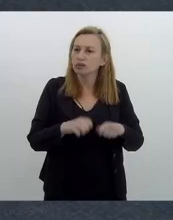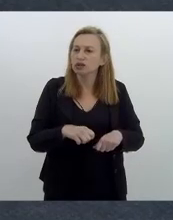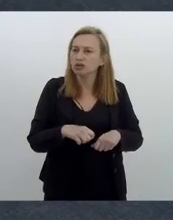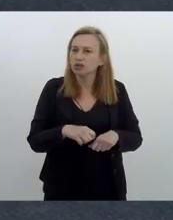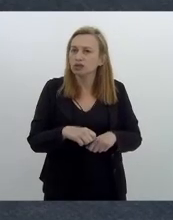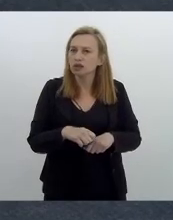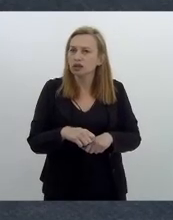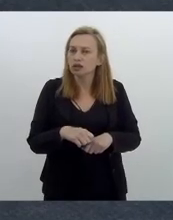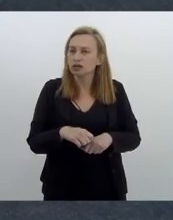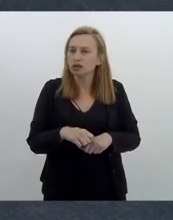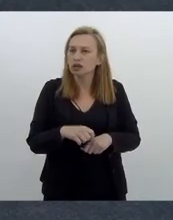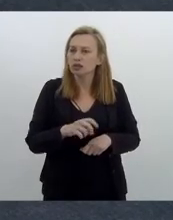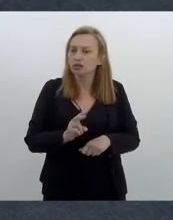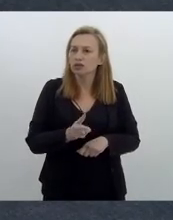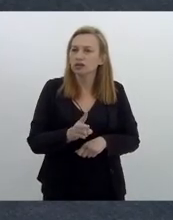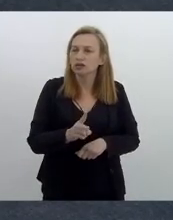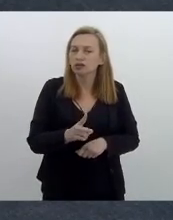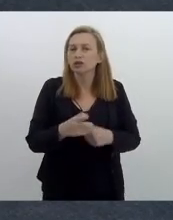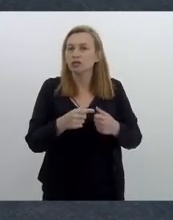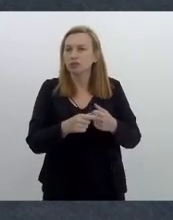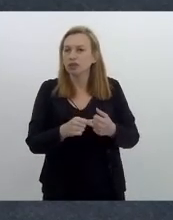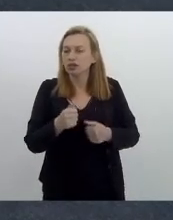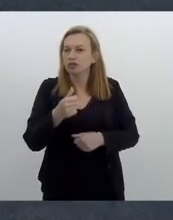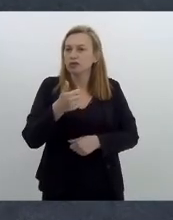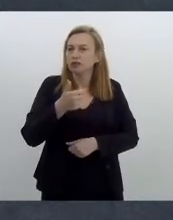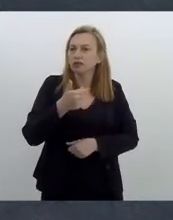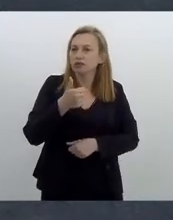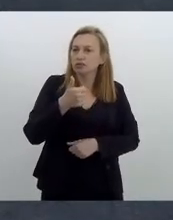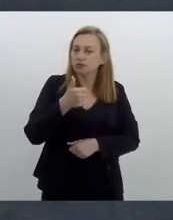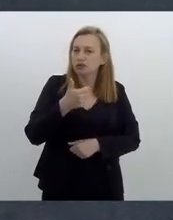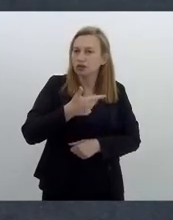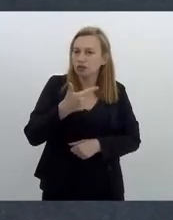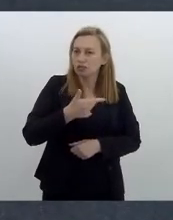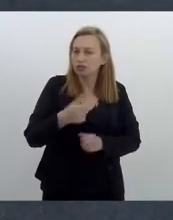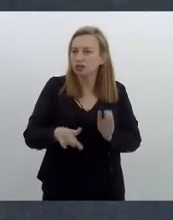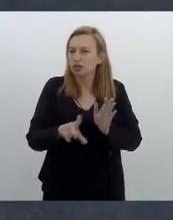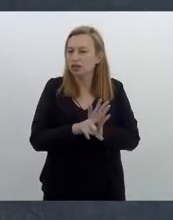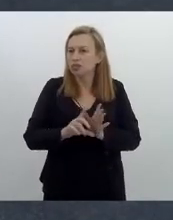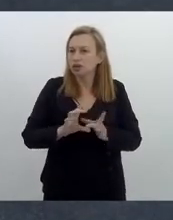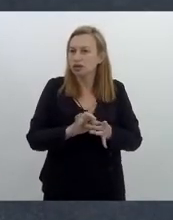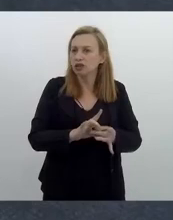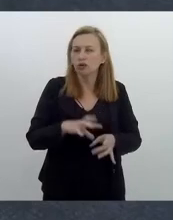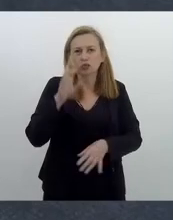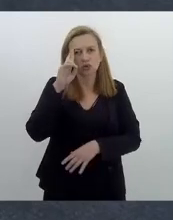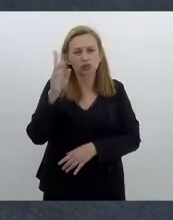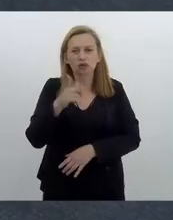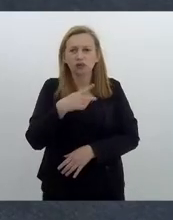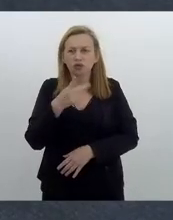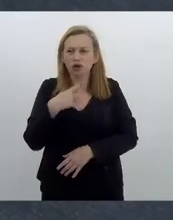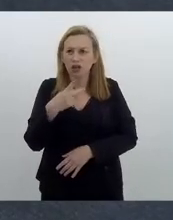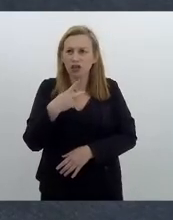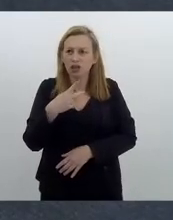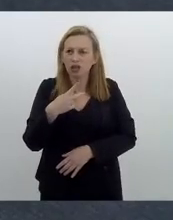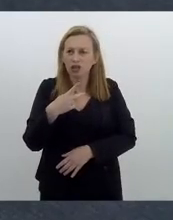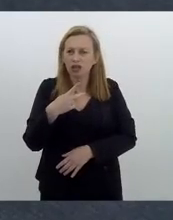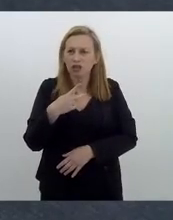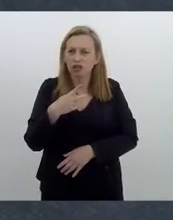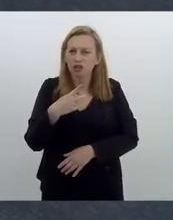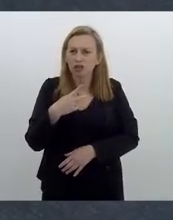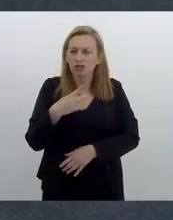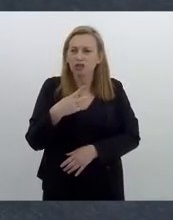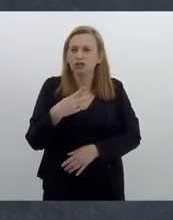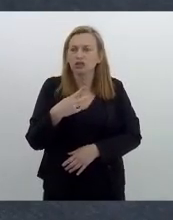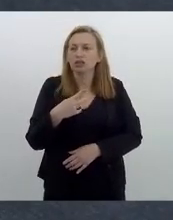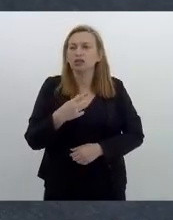Previsto no parágrafo 2º Inciso 1 desta lei complementar O senhor fala em capacidade permanente